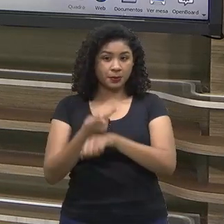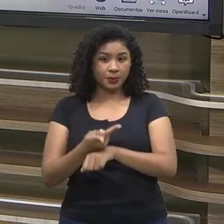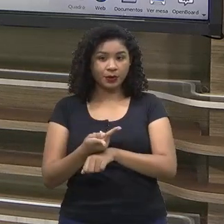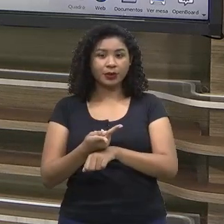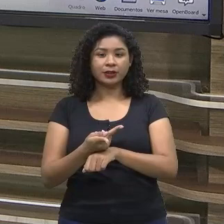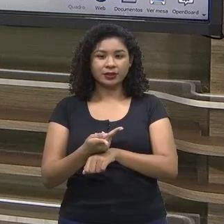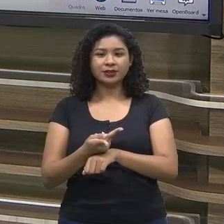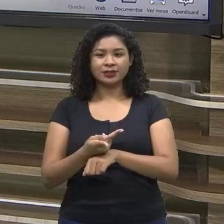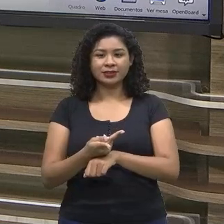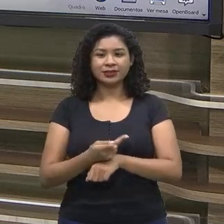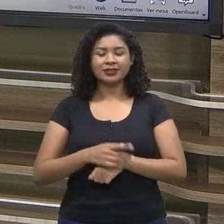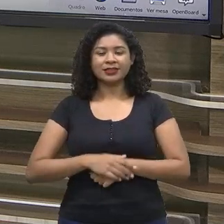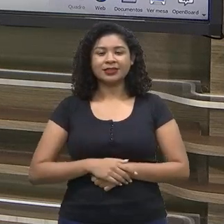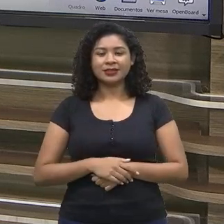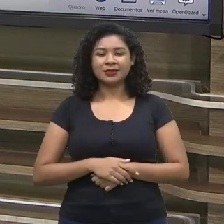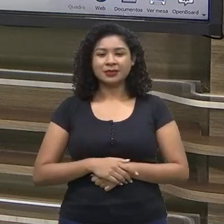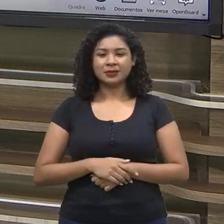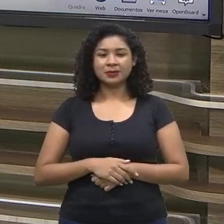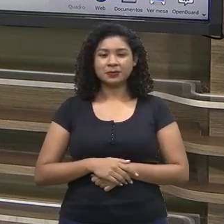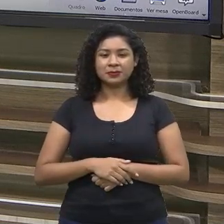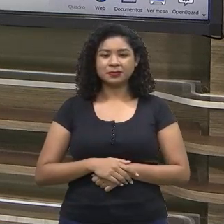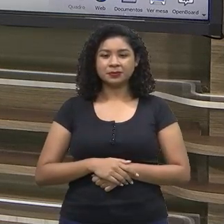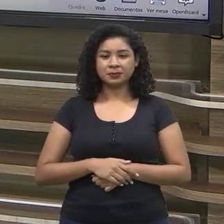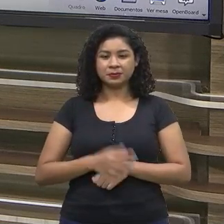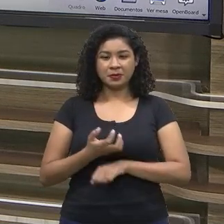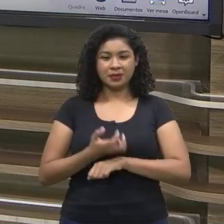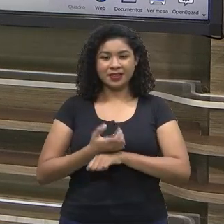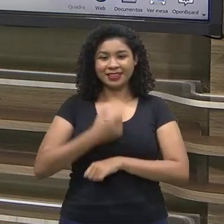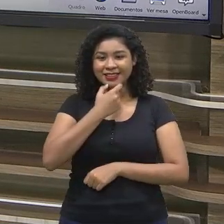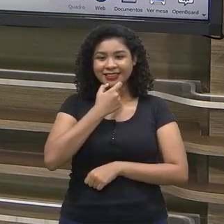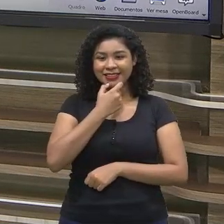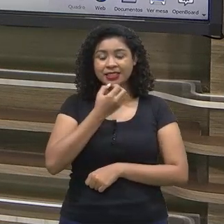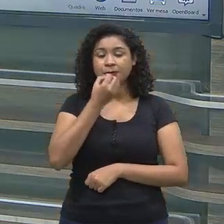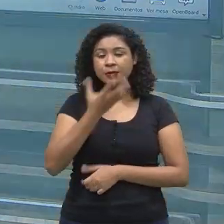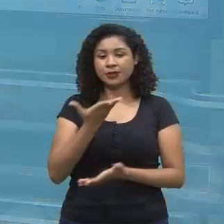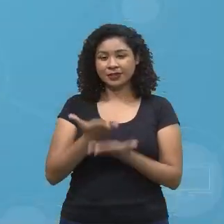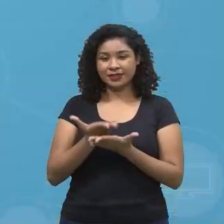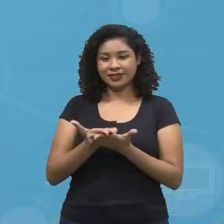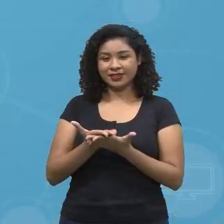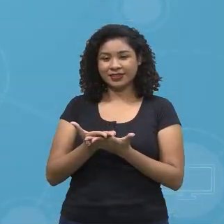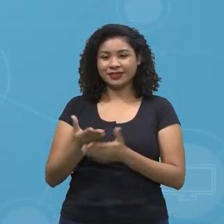a gente vem com língua inglesa. Bons estudos, hein?